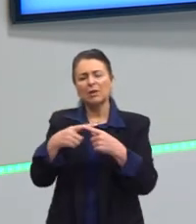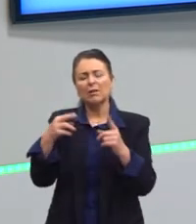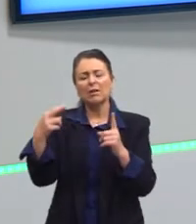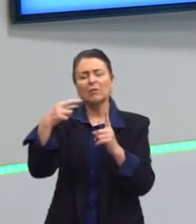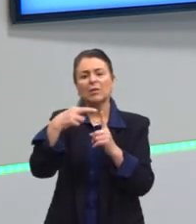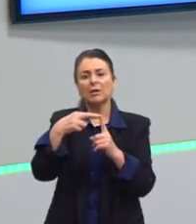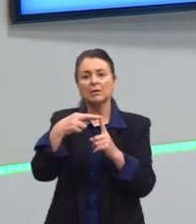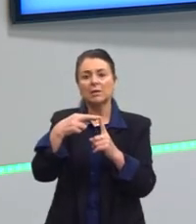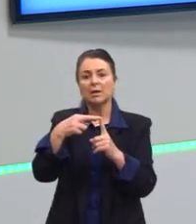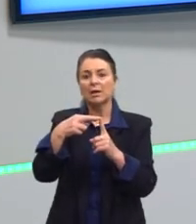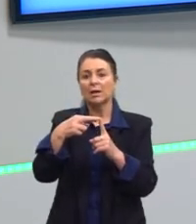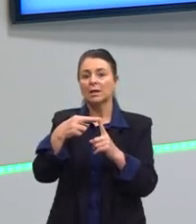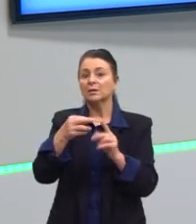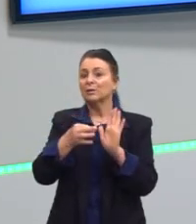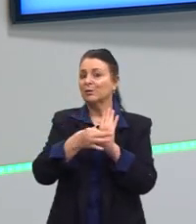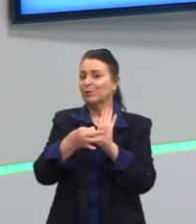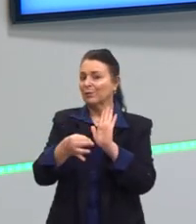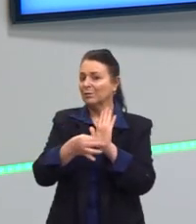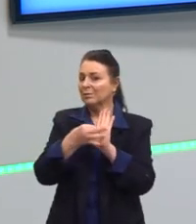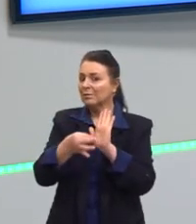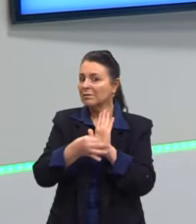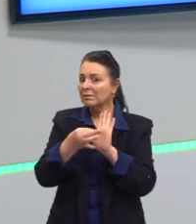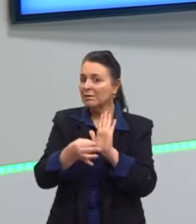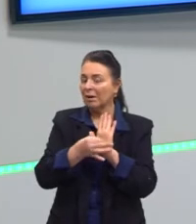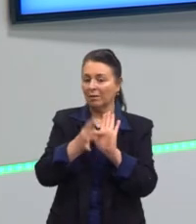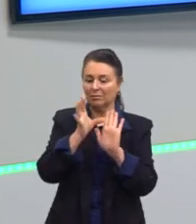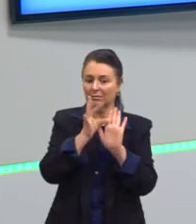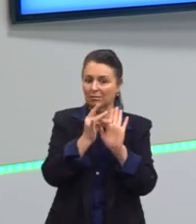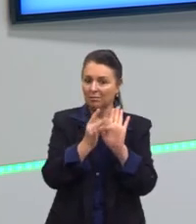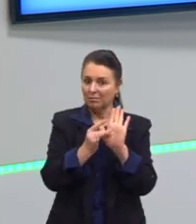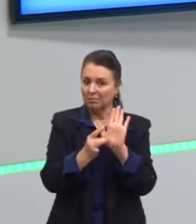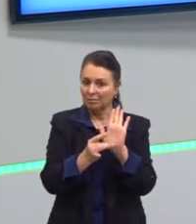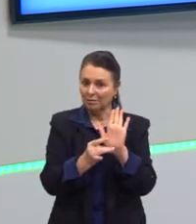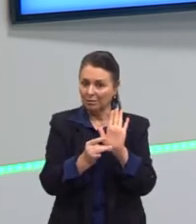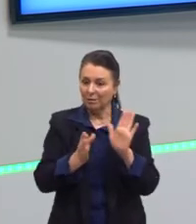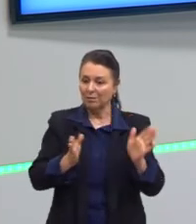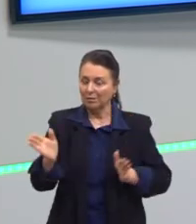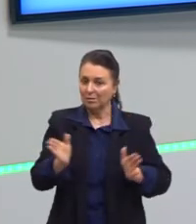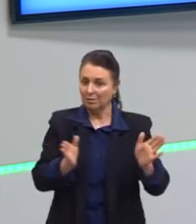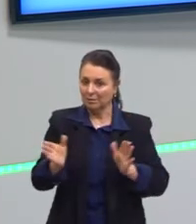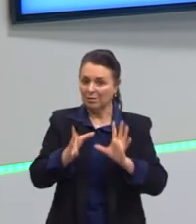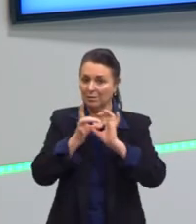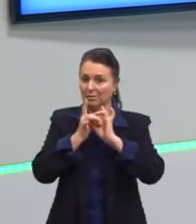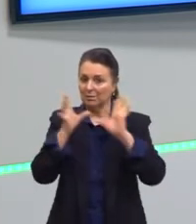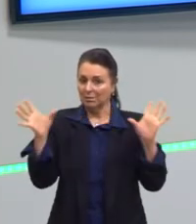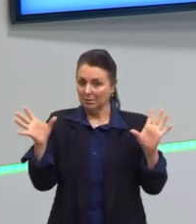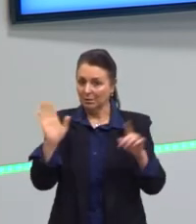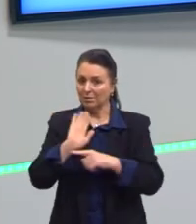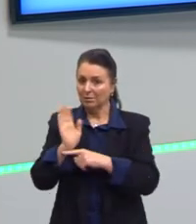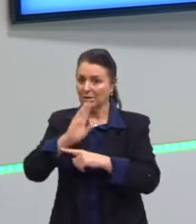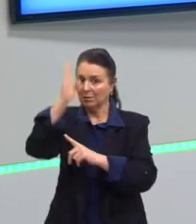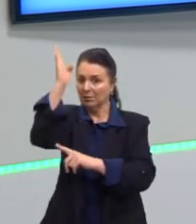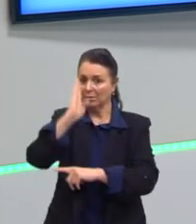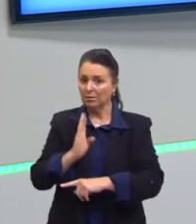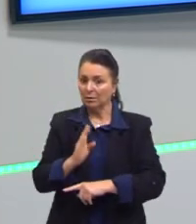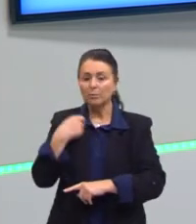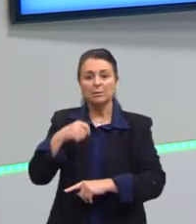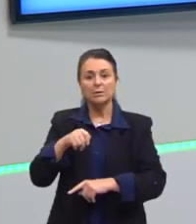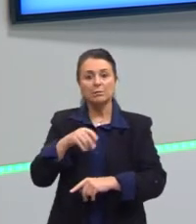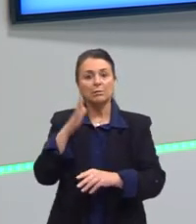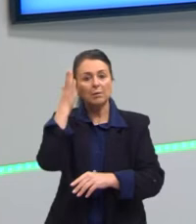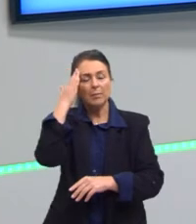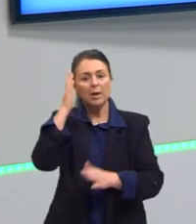eu vou dissertar e argumentar sobre a democratização do acesso ao cinema no Brasil eu preciso saber o que que significa cinema